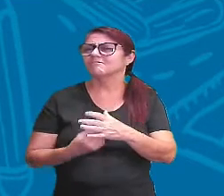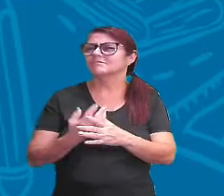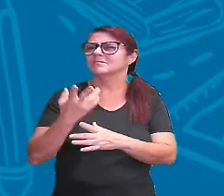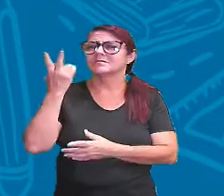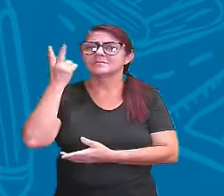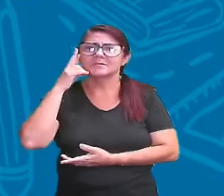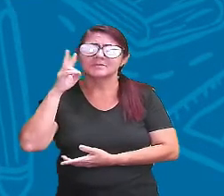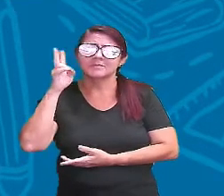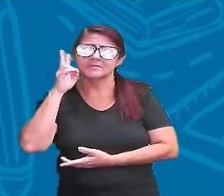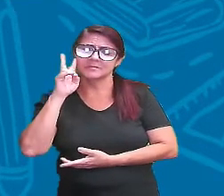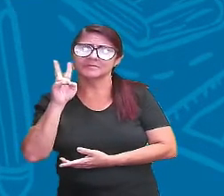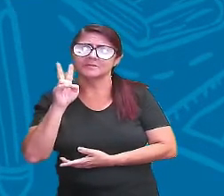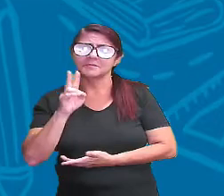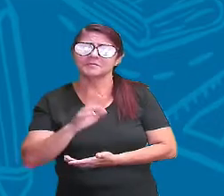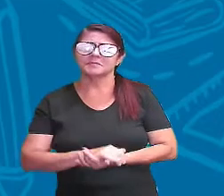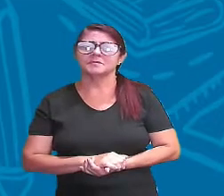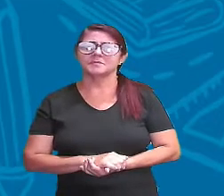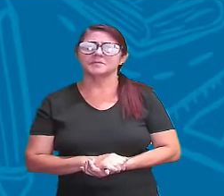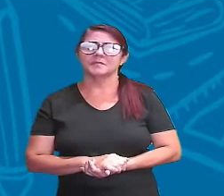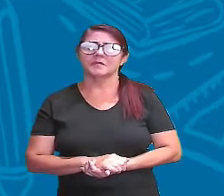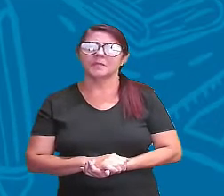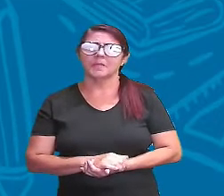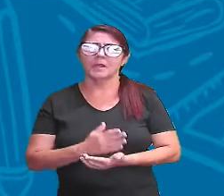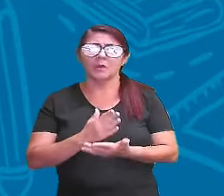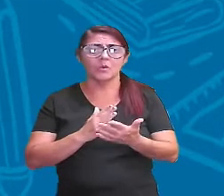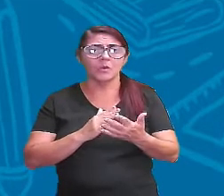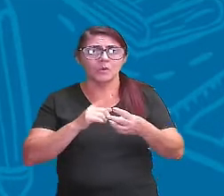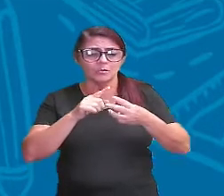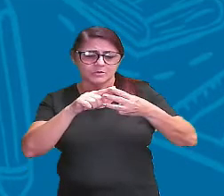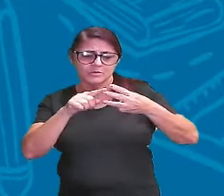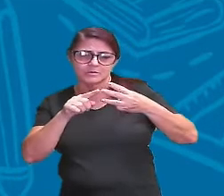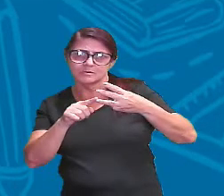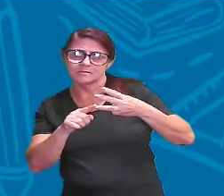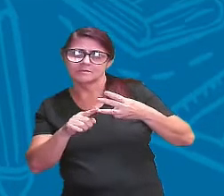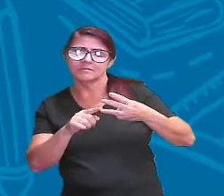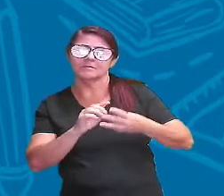história. Então, o enredo, ele traz isso. O início, o meio e o fim.